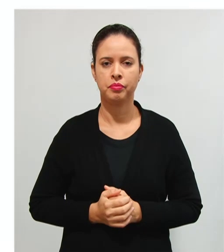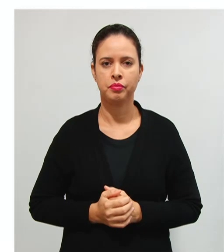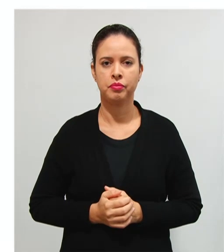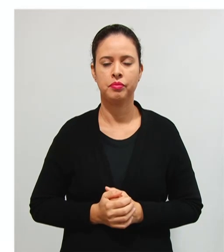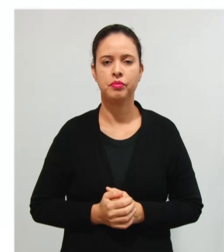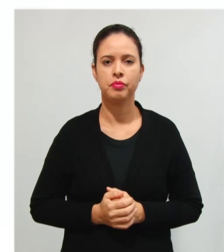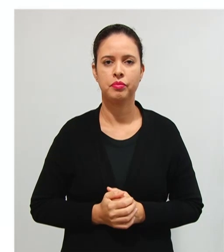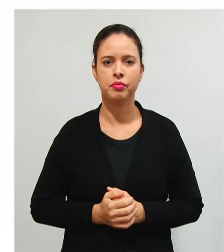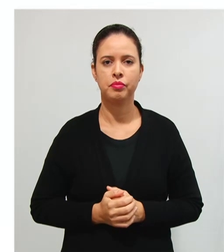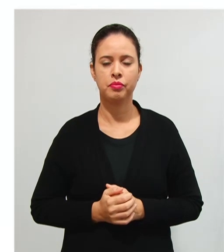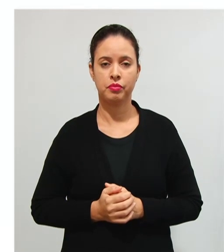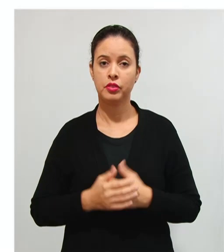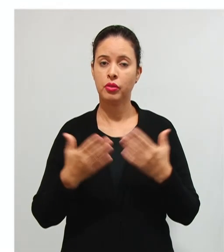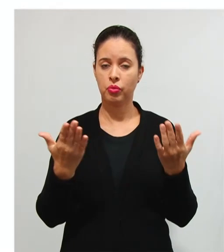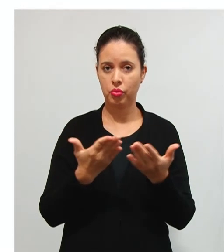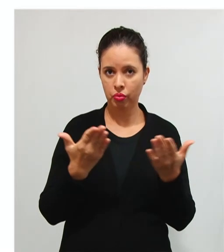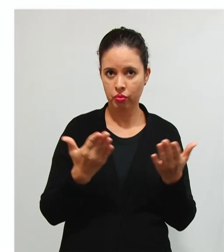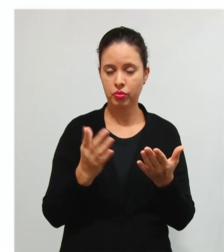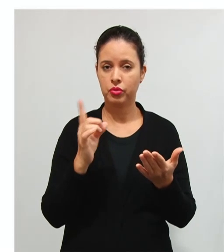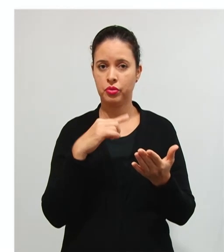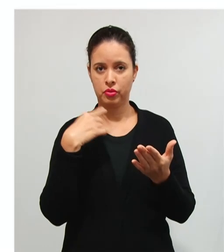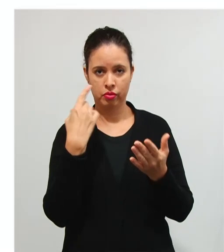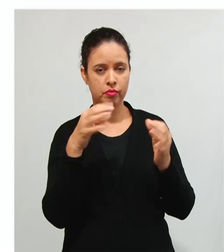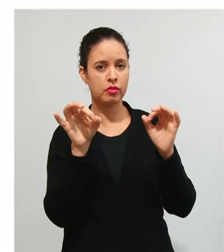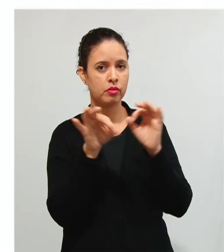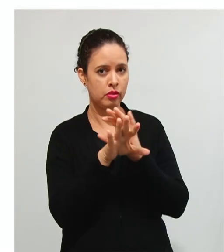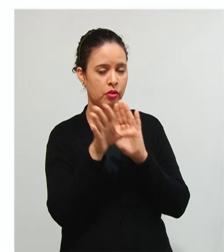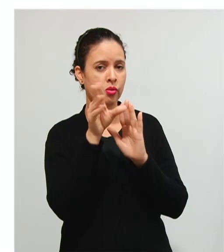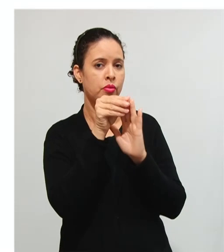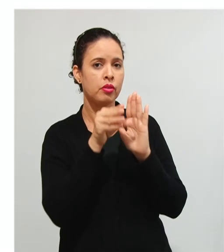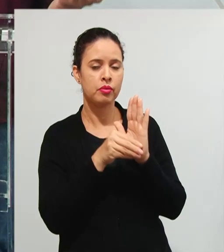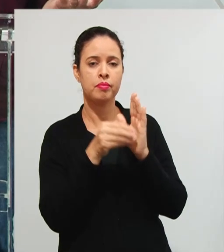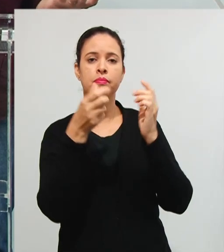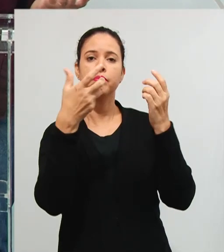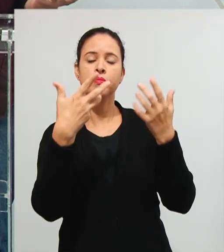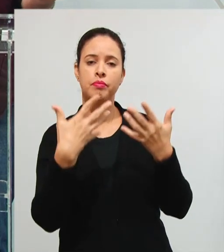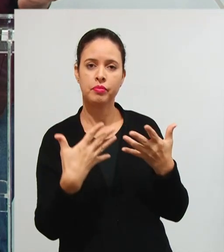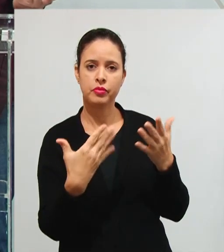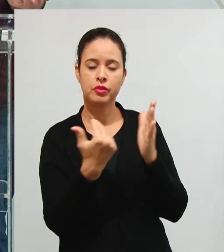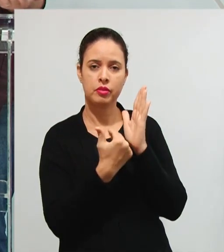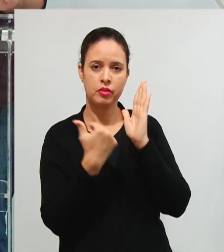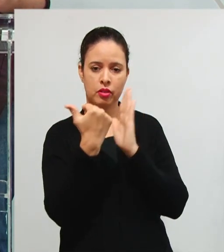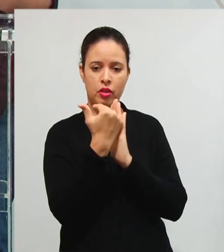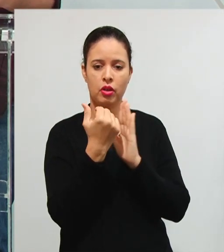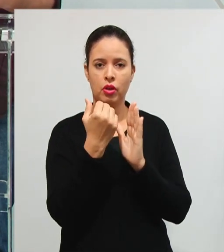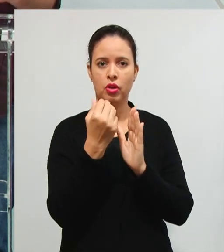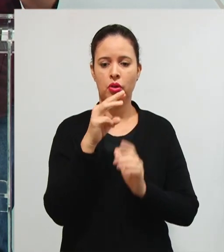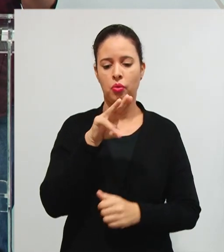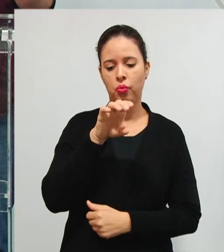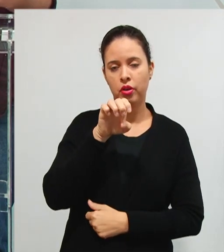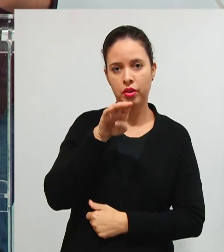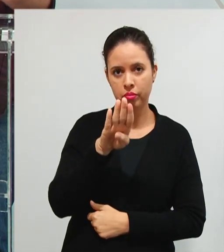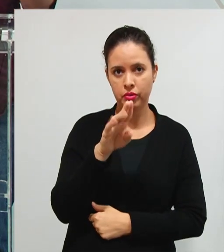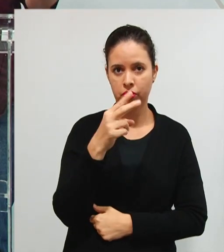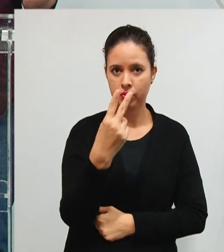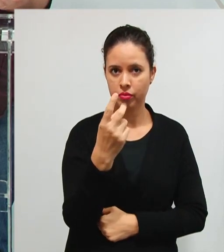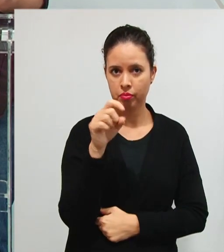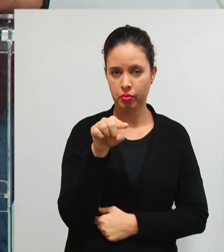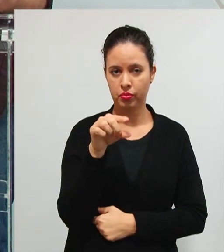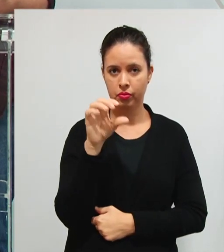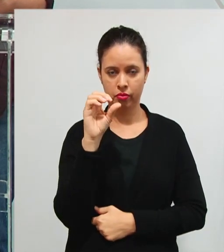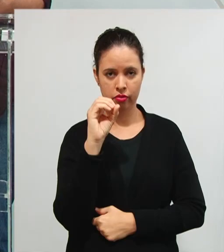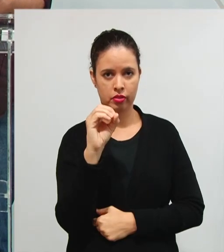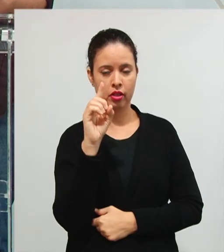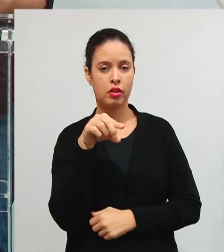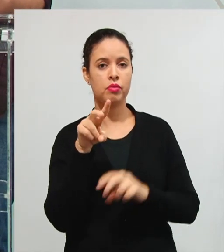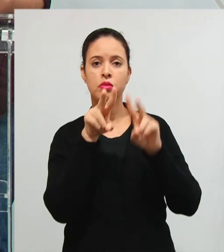E para a aula de hoje, a gente encerra esse conteúdo falando então, da Web 2.0, que é um dos